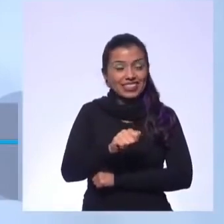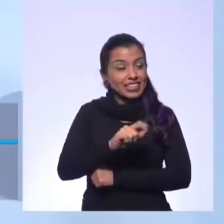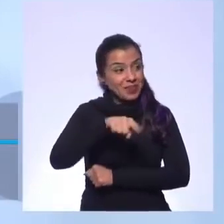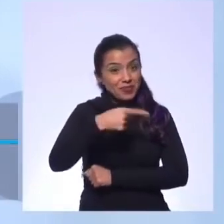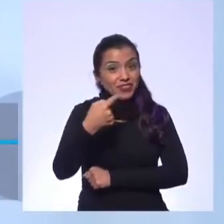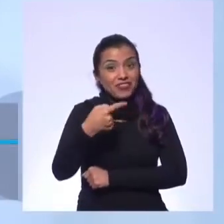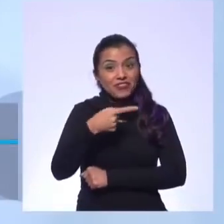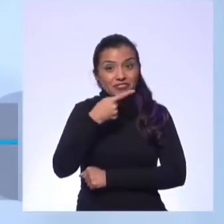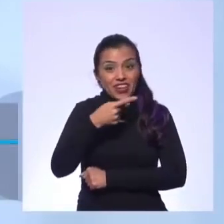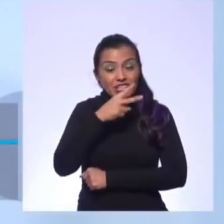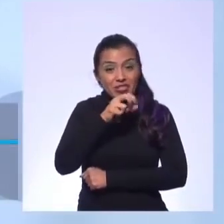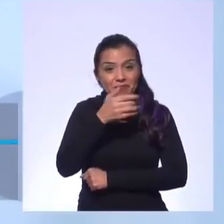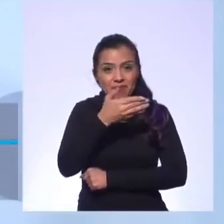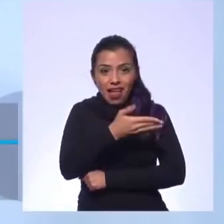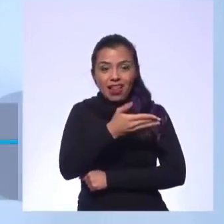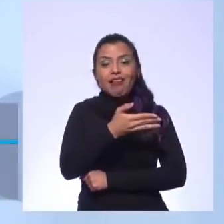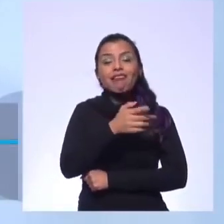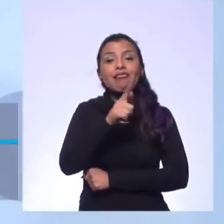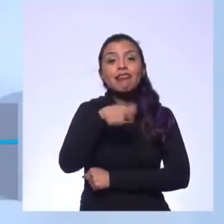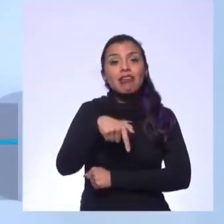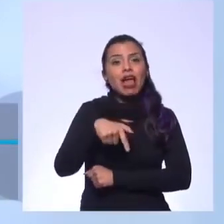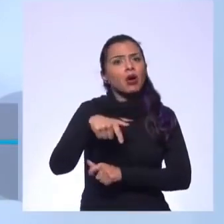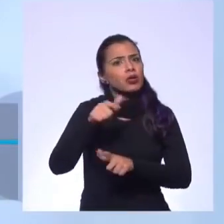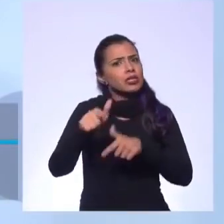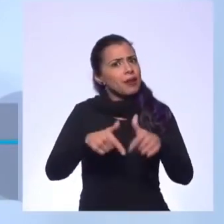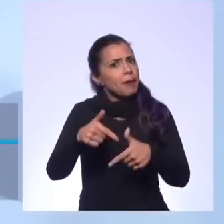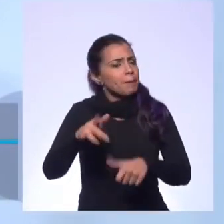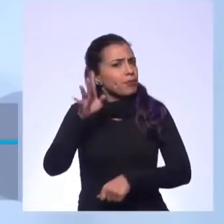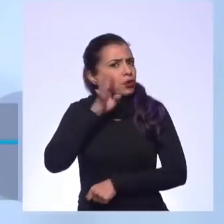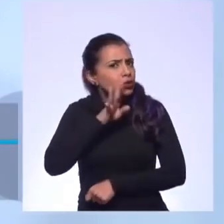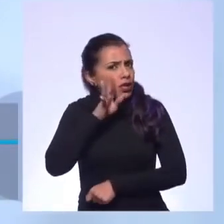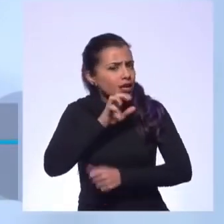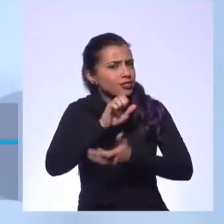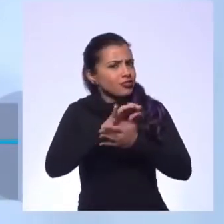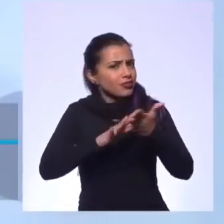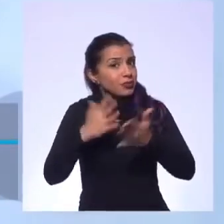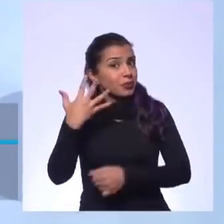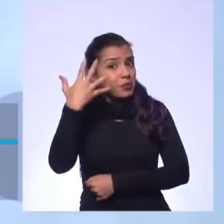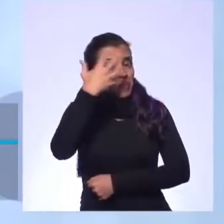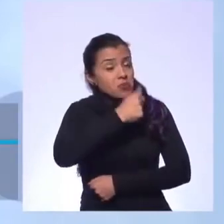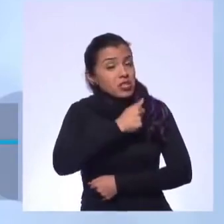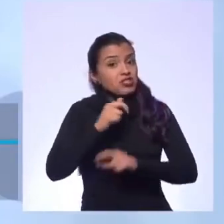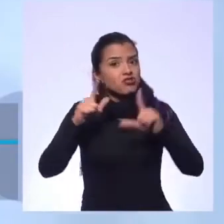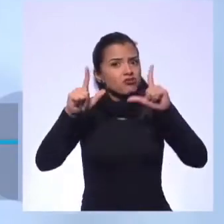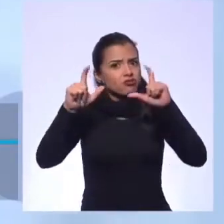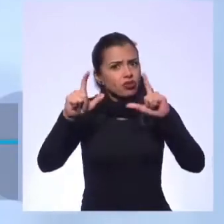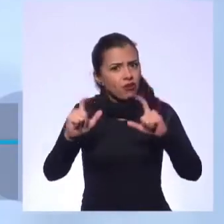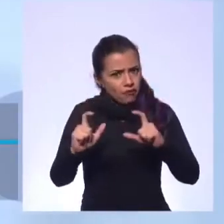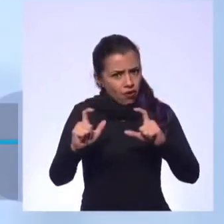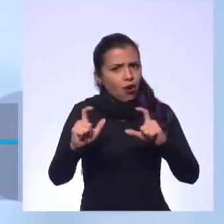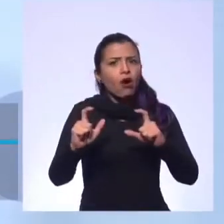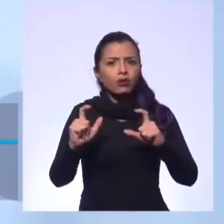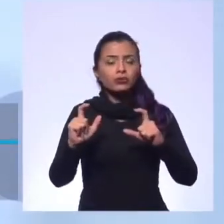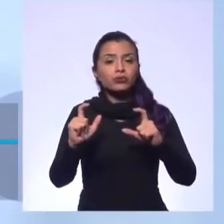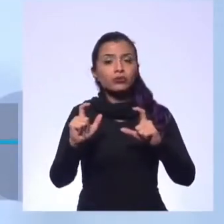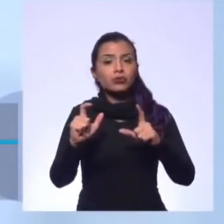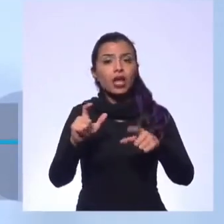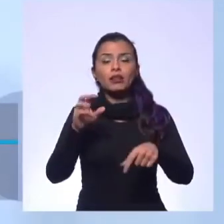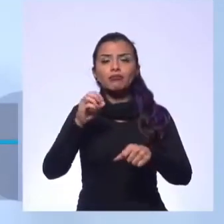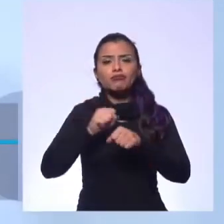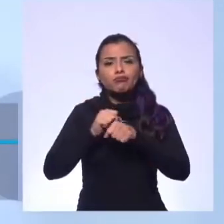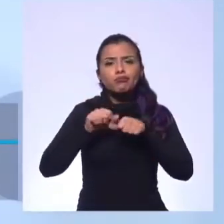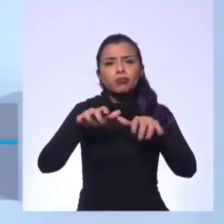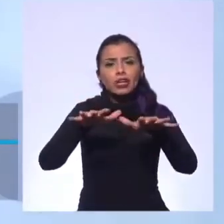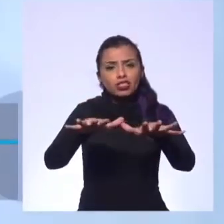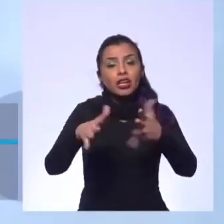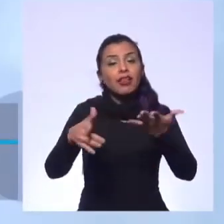está falando, que está fazendo um trabalho muito legal, muito bonito aí. Tira foto, compartilha os prints também na